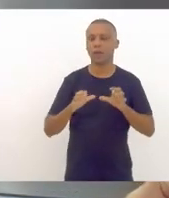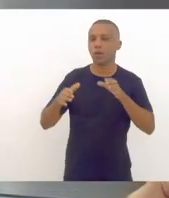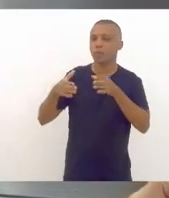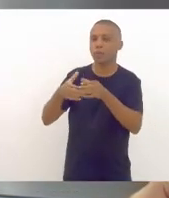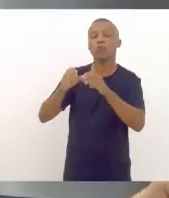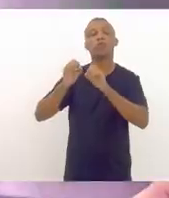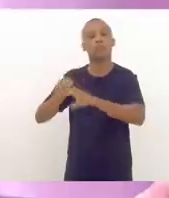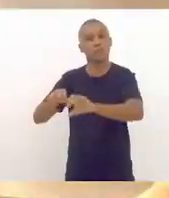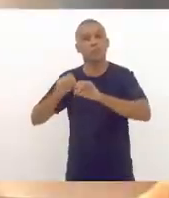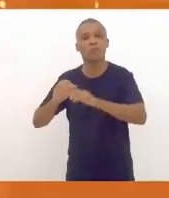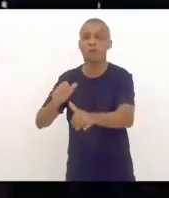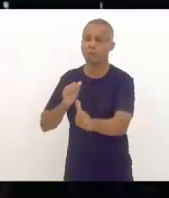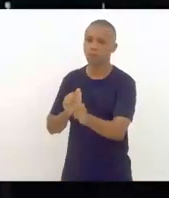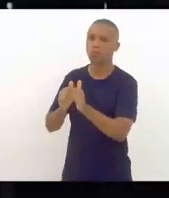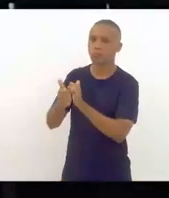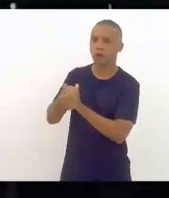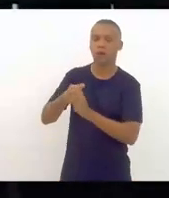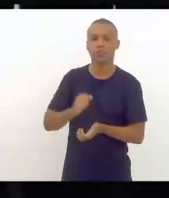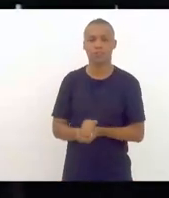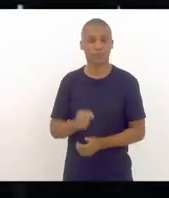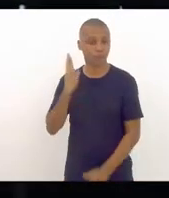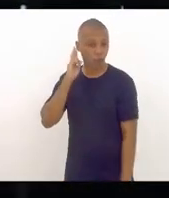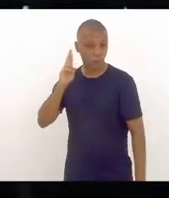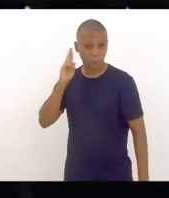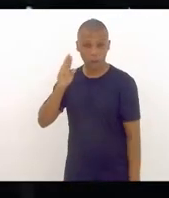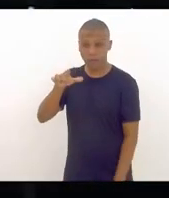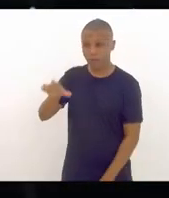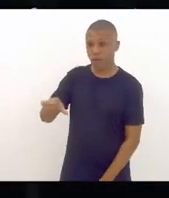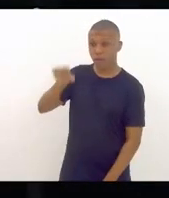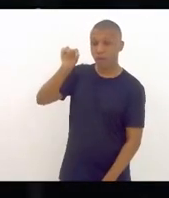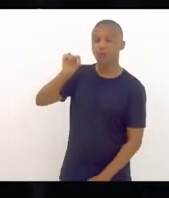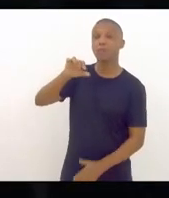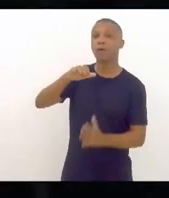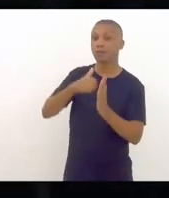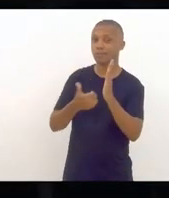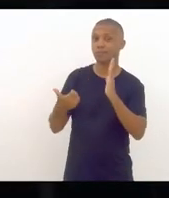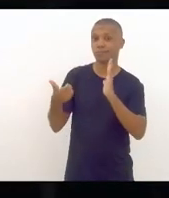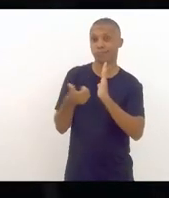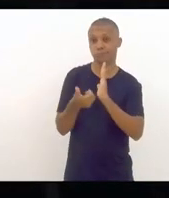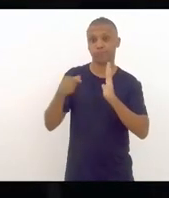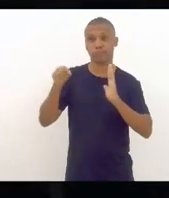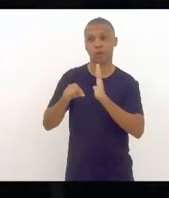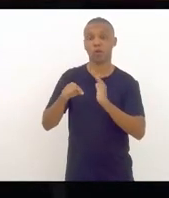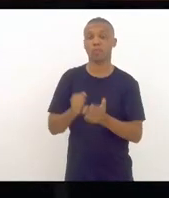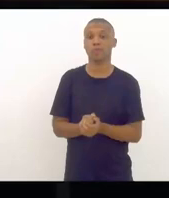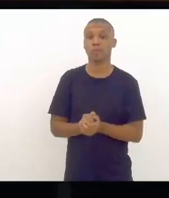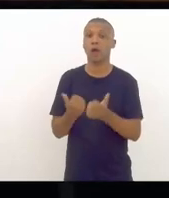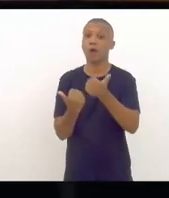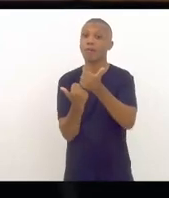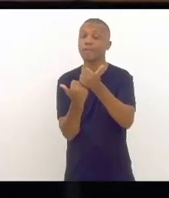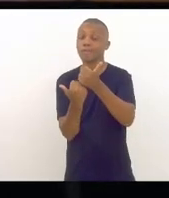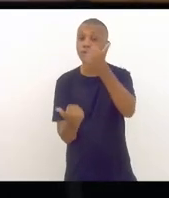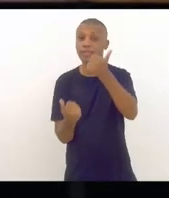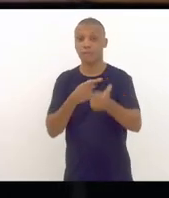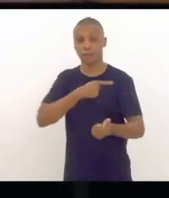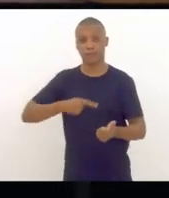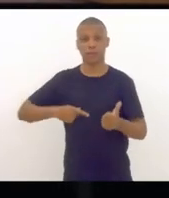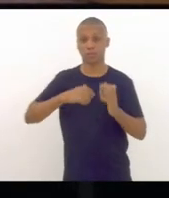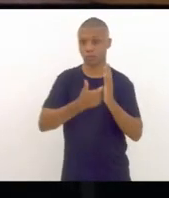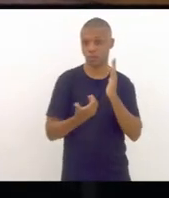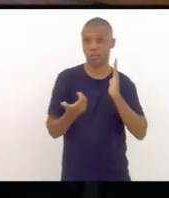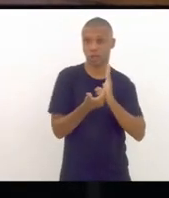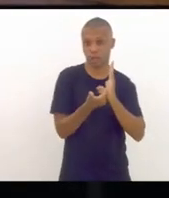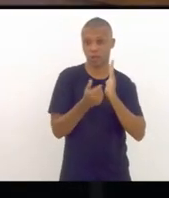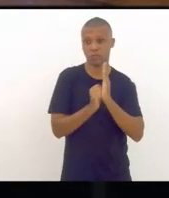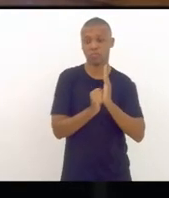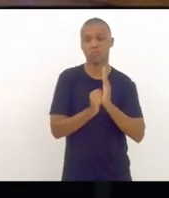Educação e Esporte. Romário também foi eleito pelos senadores segundo vice-presidente do Senado e chegou a assumir